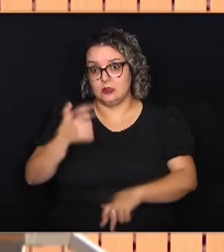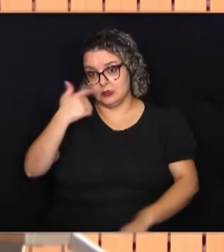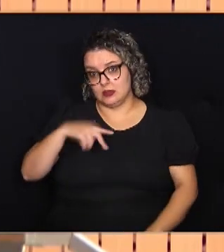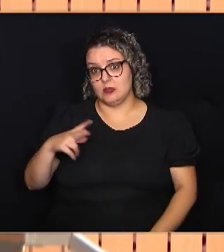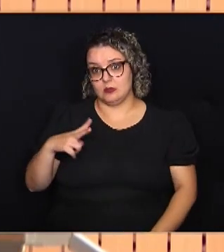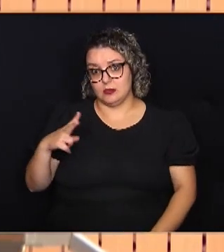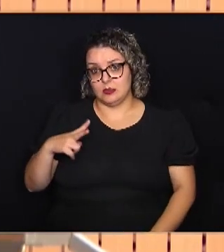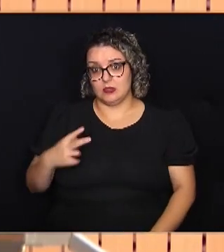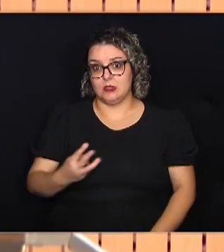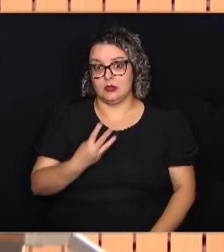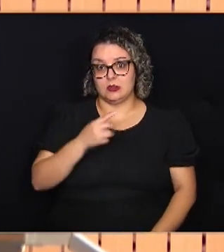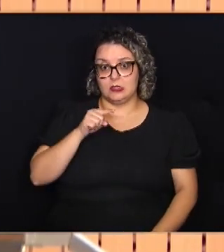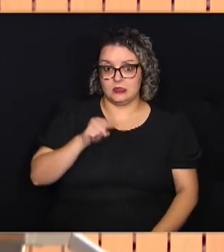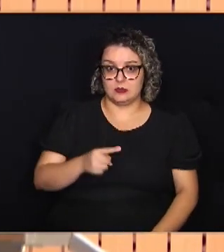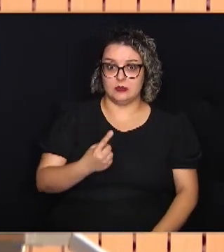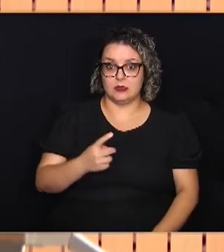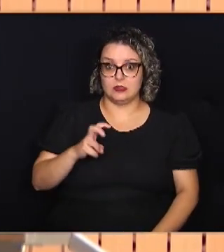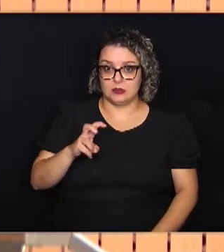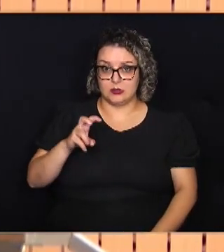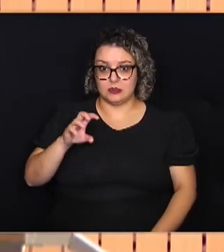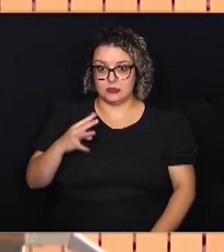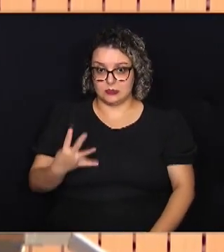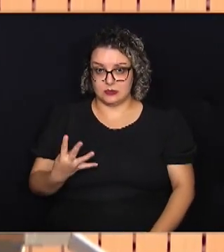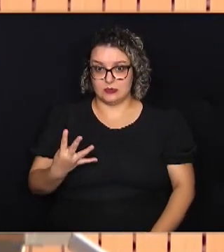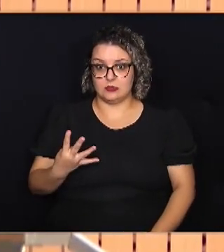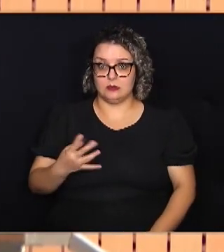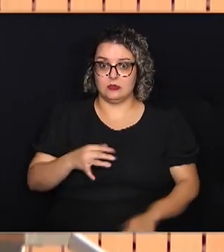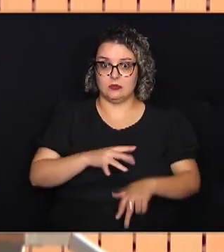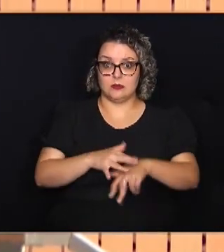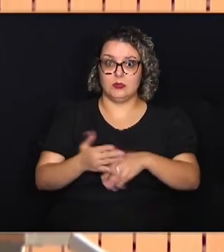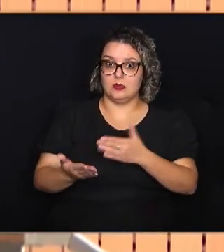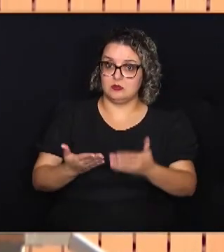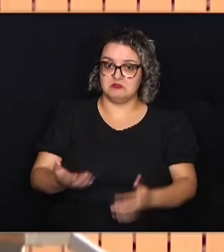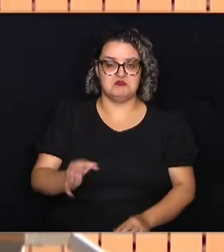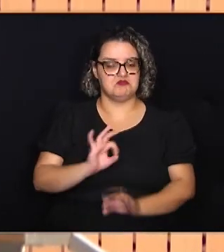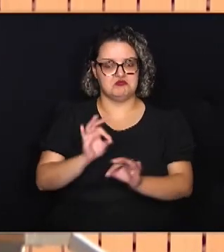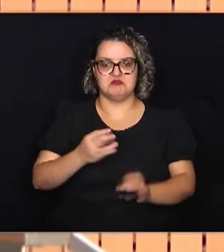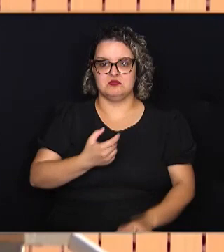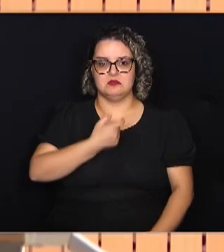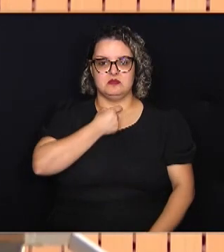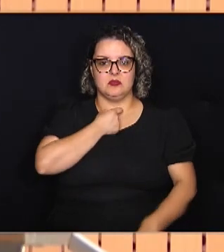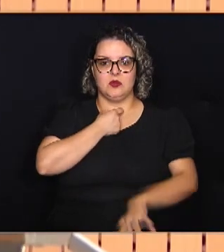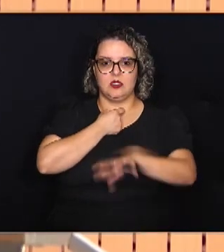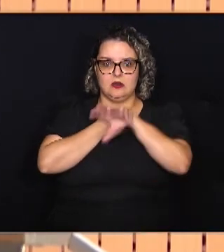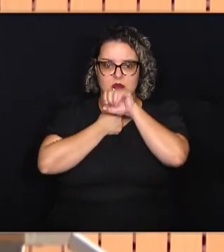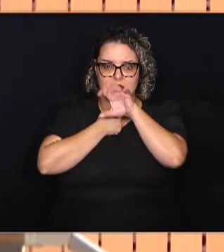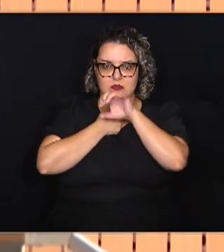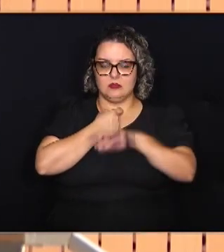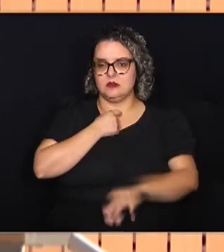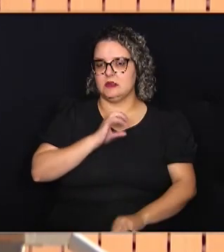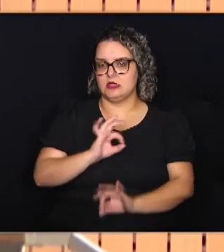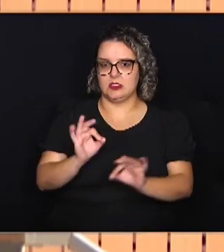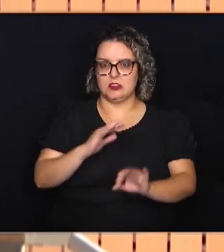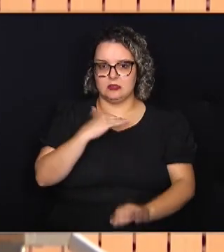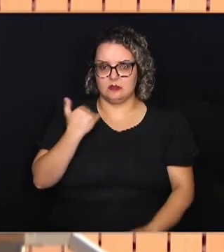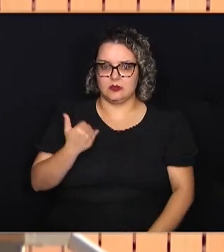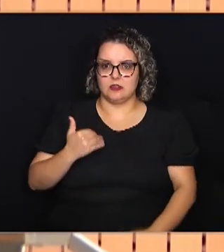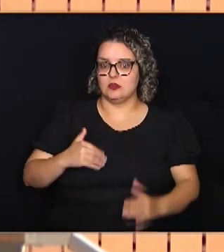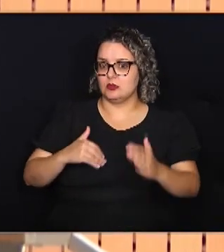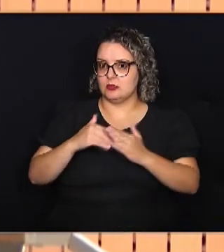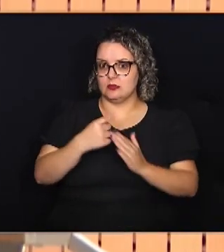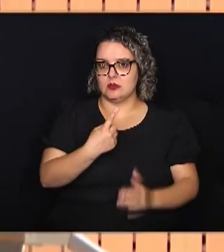tenho 3.154 pacientes tratados sem nenhuma intubação, sem nenhum óbito, com no máximo 15